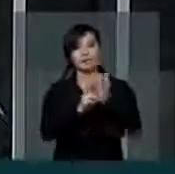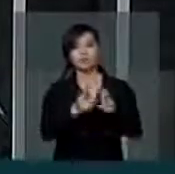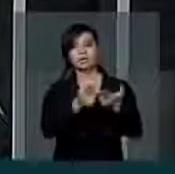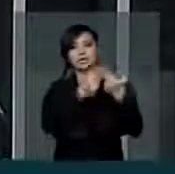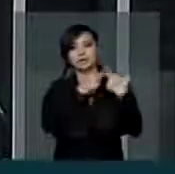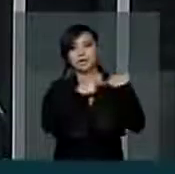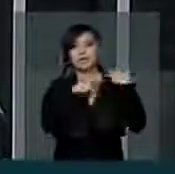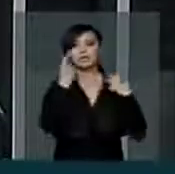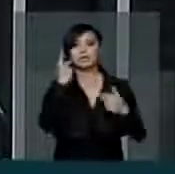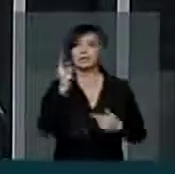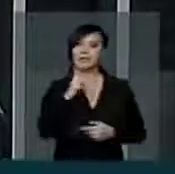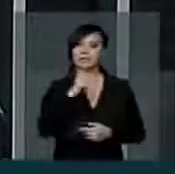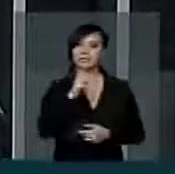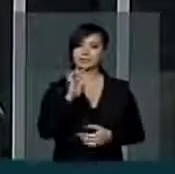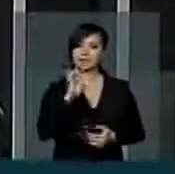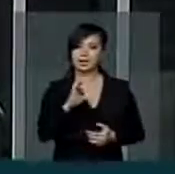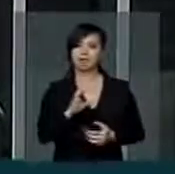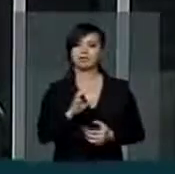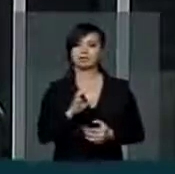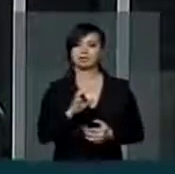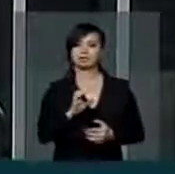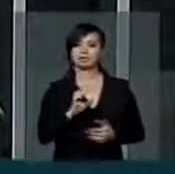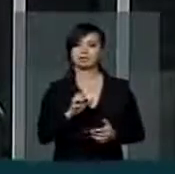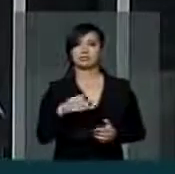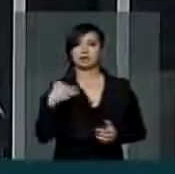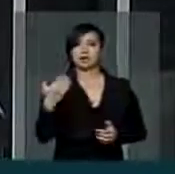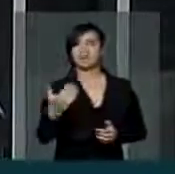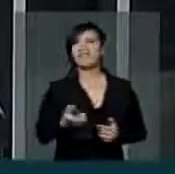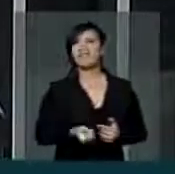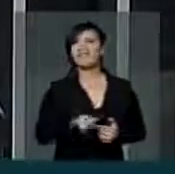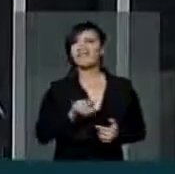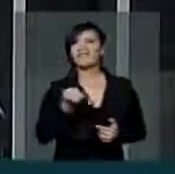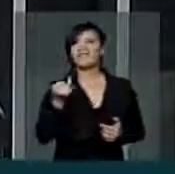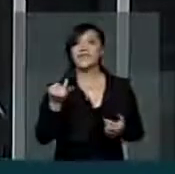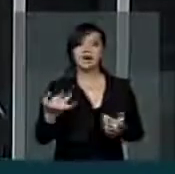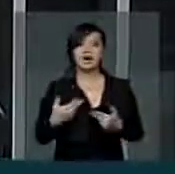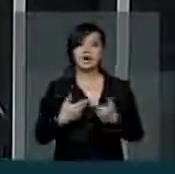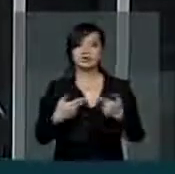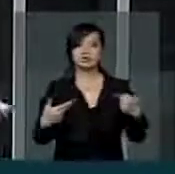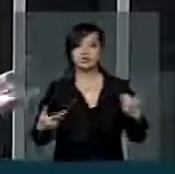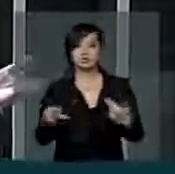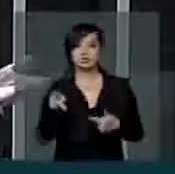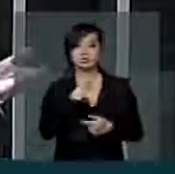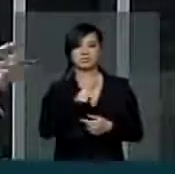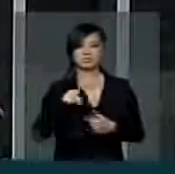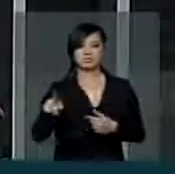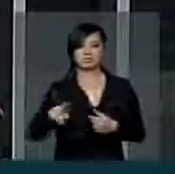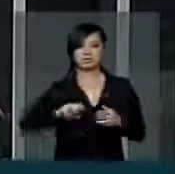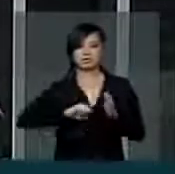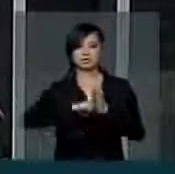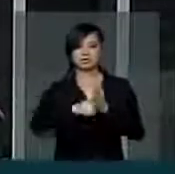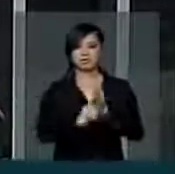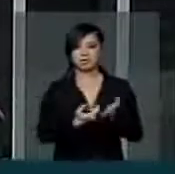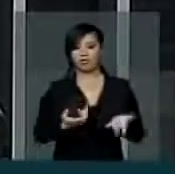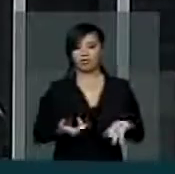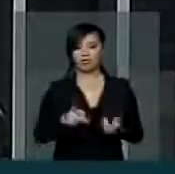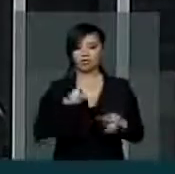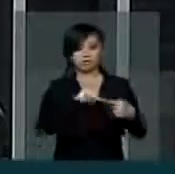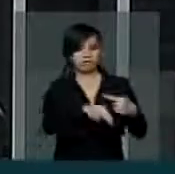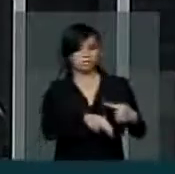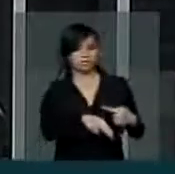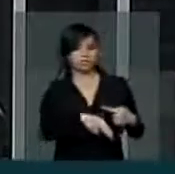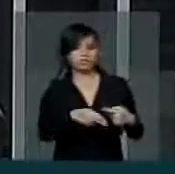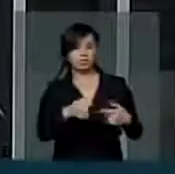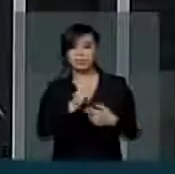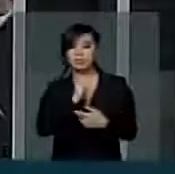alguma providência, fator previdenciário e tantos outros vetos de suma importância que se encontram nesta. Por